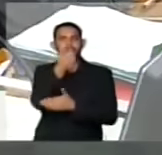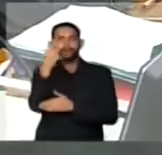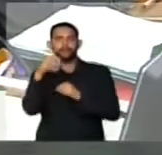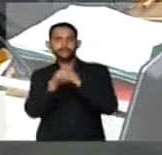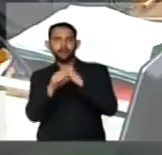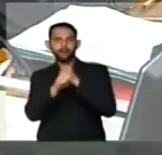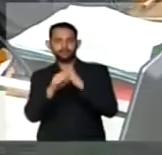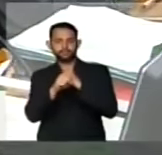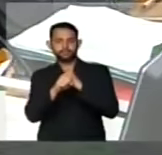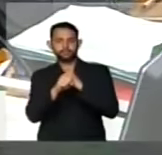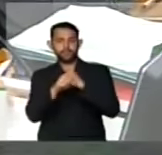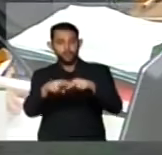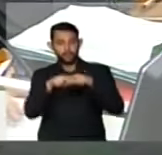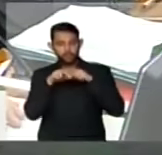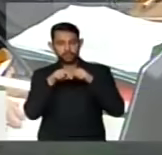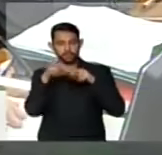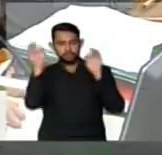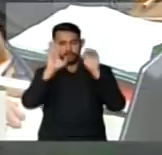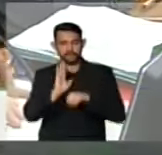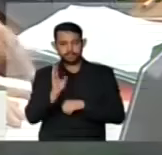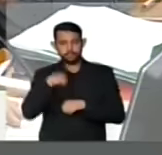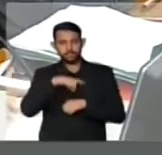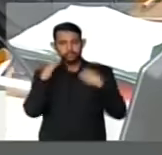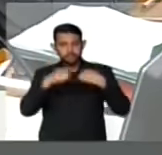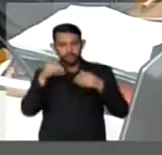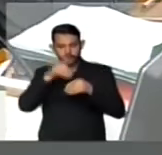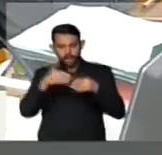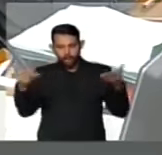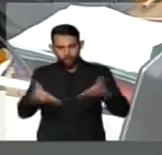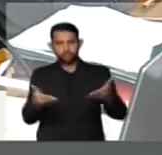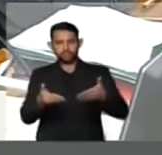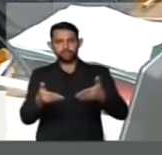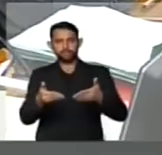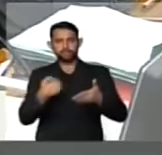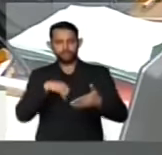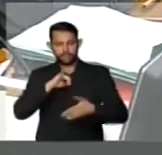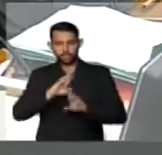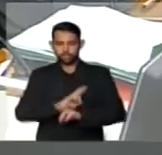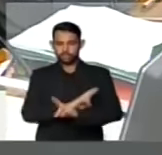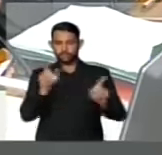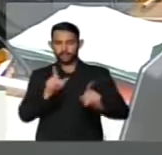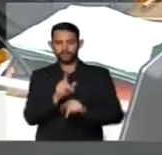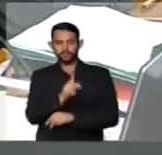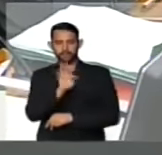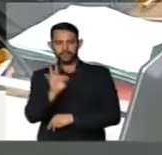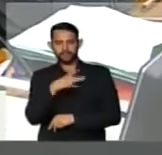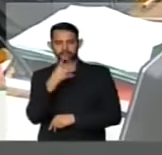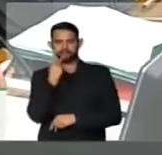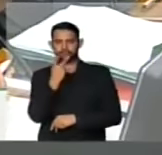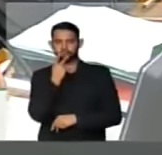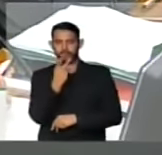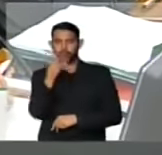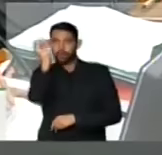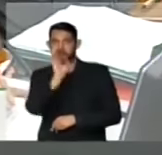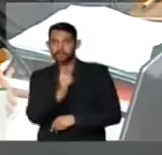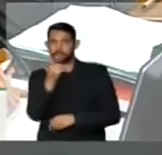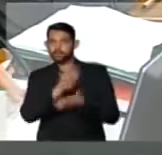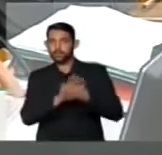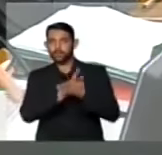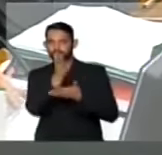anos. É por esse Brasil que temos que votar hoje. E ao contrário do que o PT prega, o Brasil não